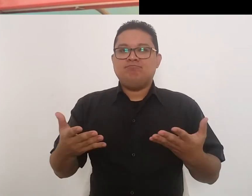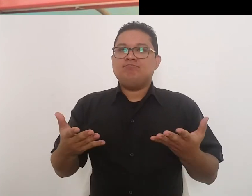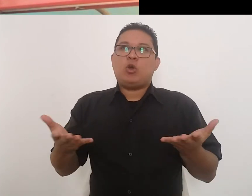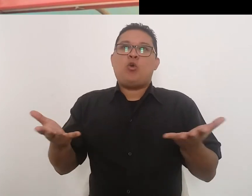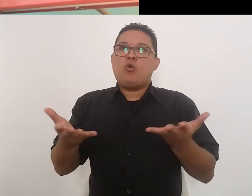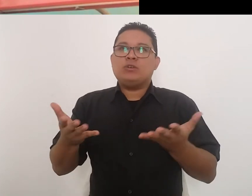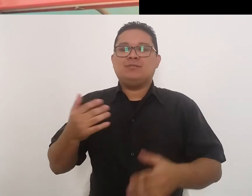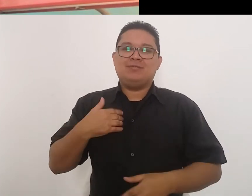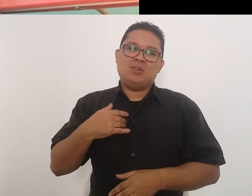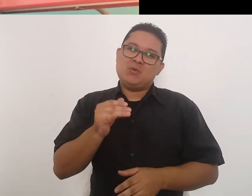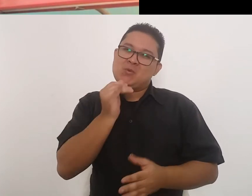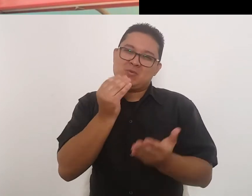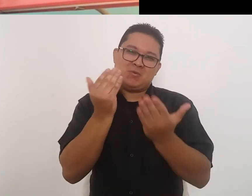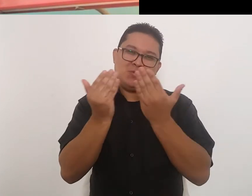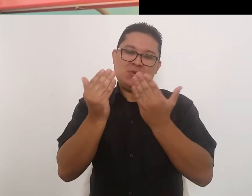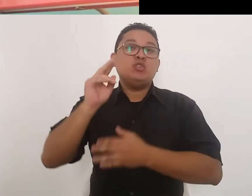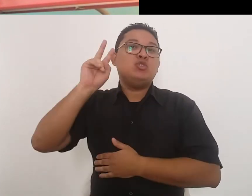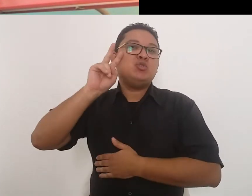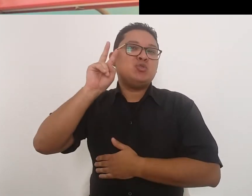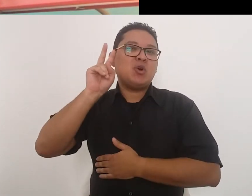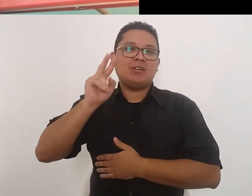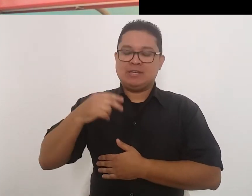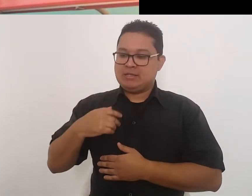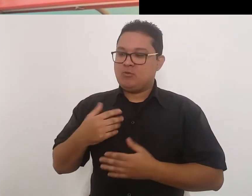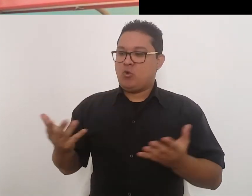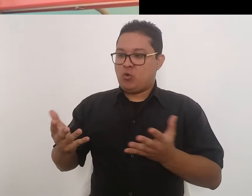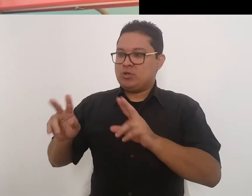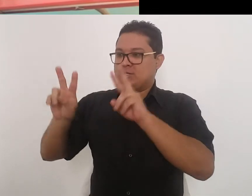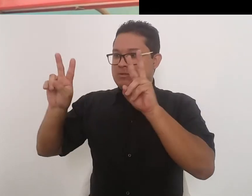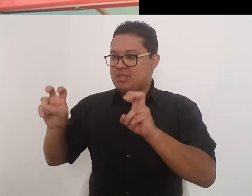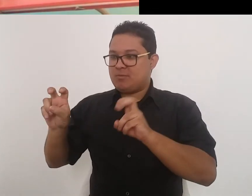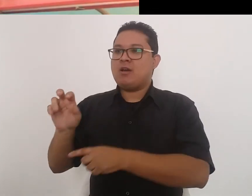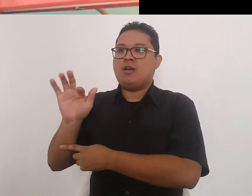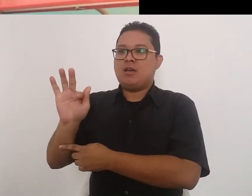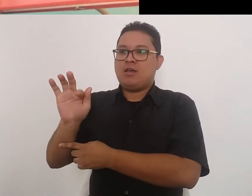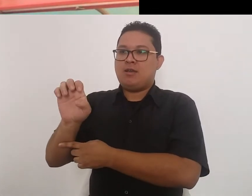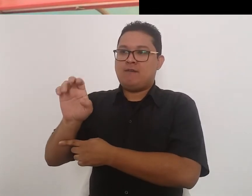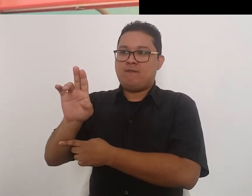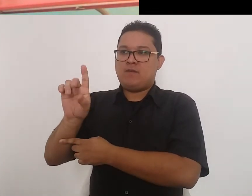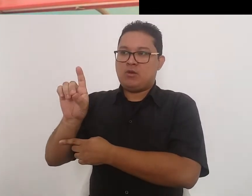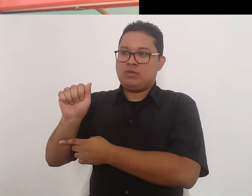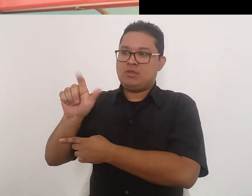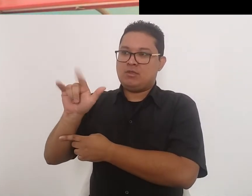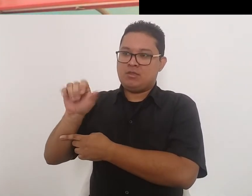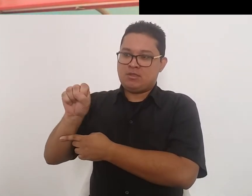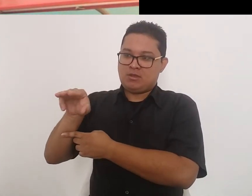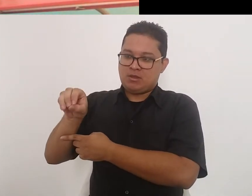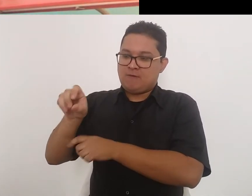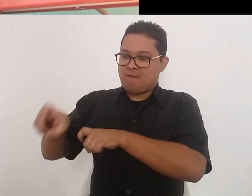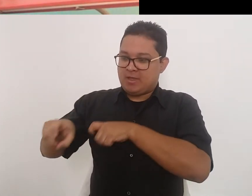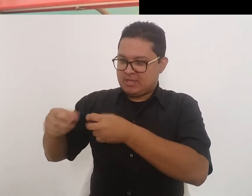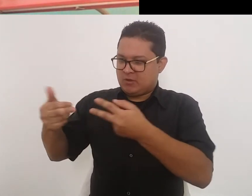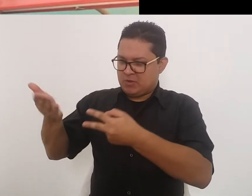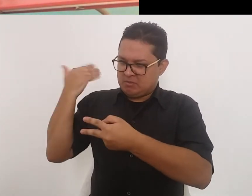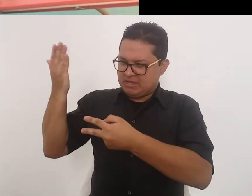meu estudo será feudalismo, tá? Então eu coloco lá o meu tempo e